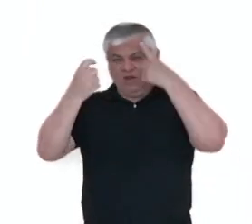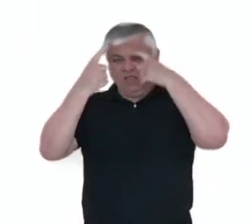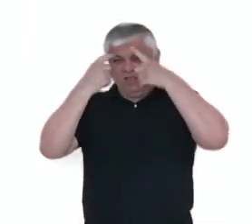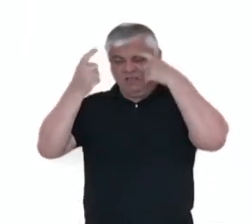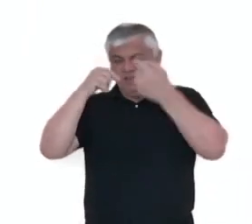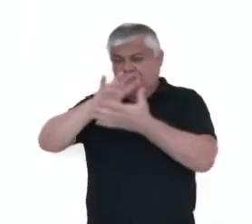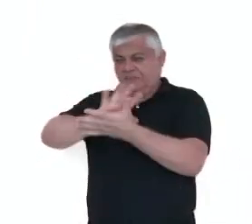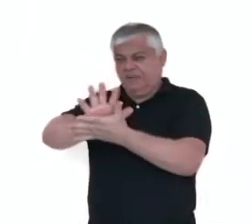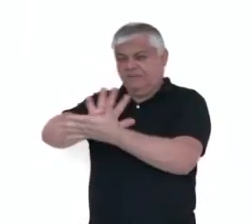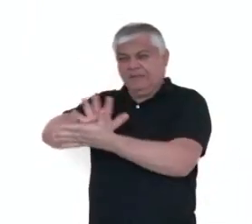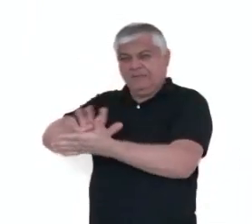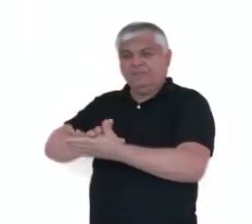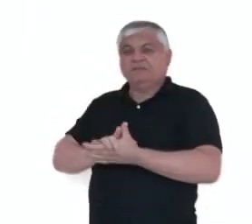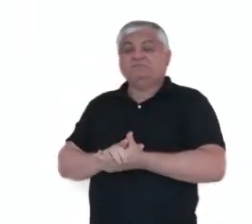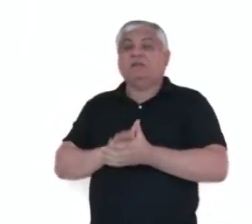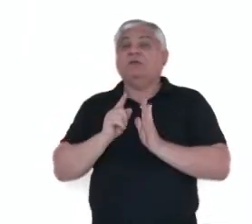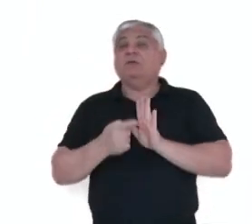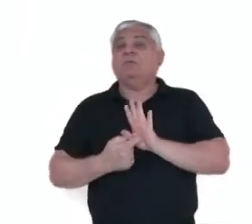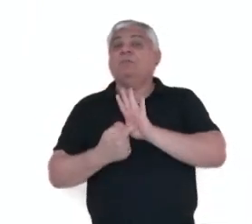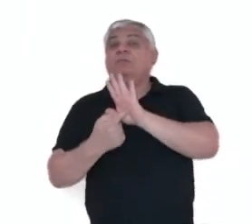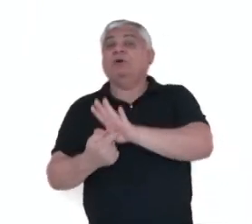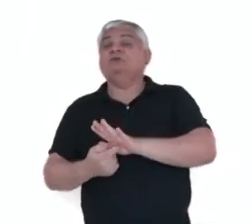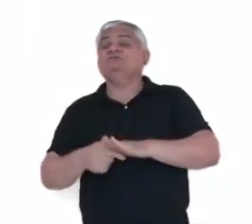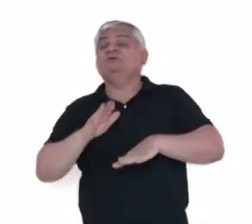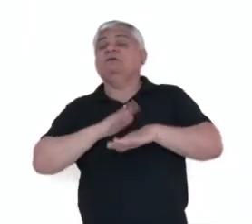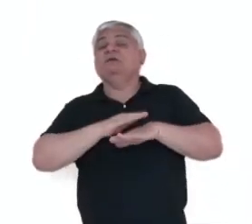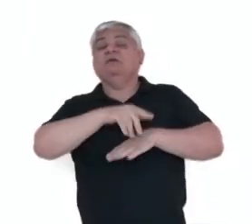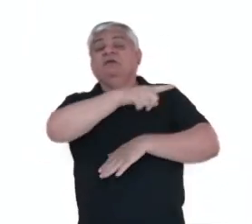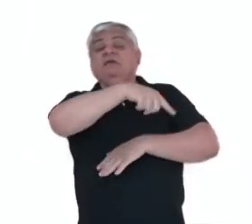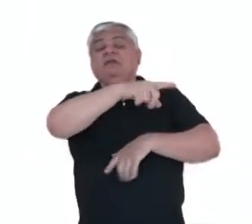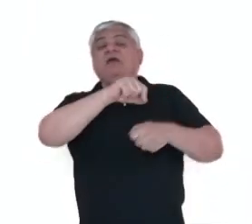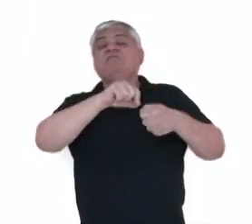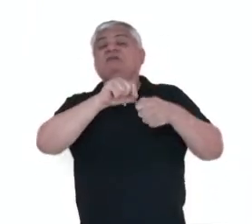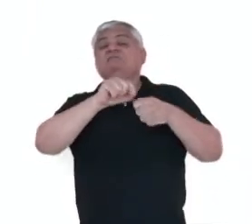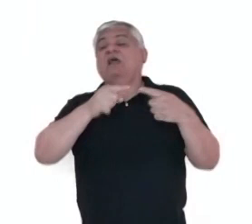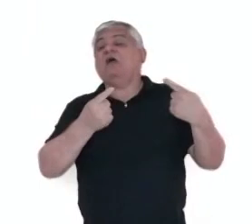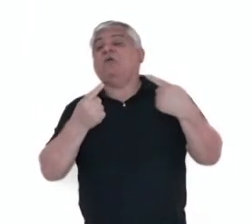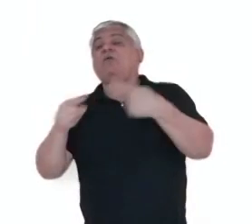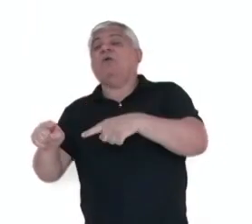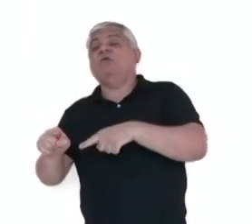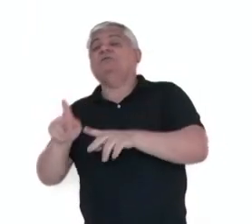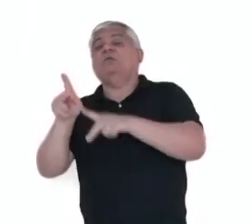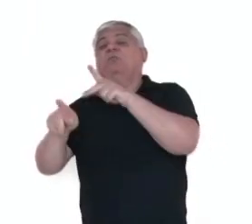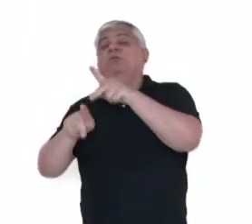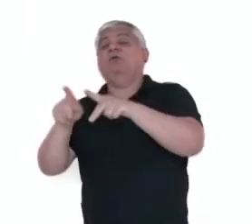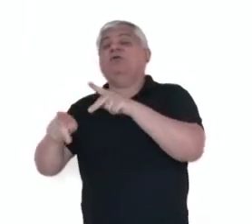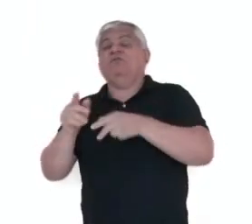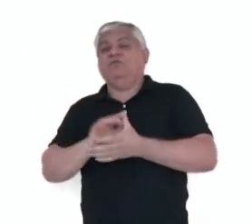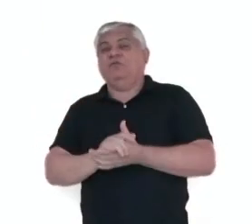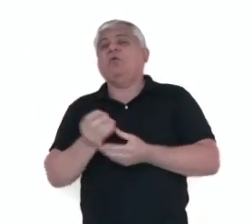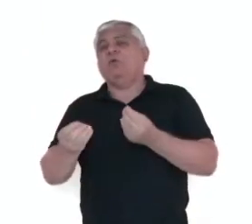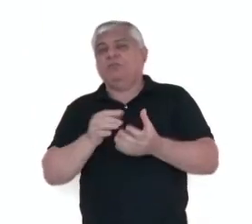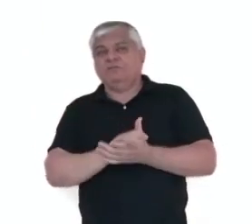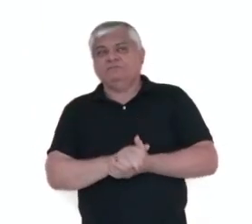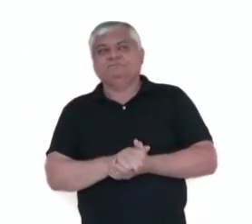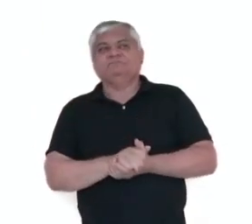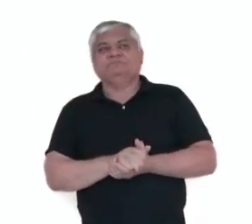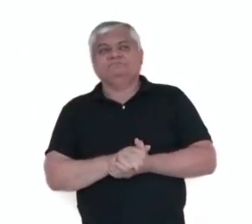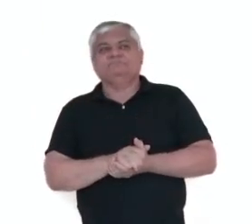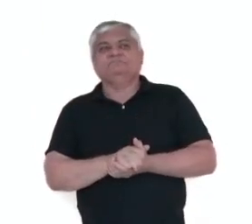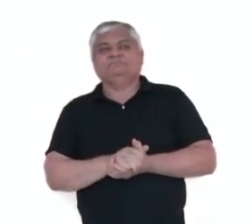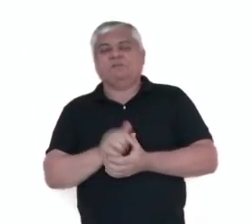opressão. Indique algumas das ações empreendidas contra os congoleses.